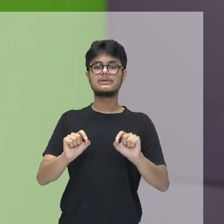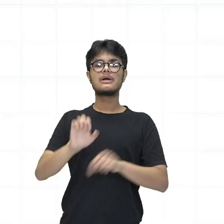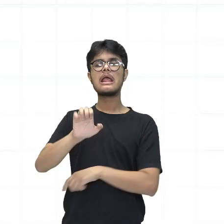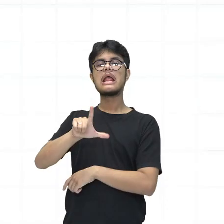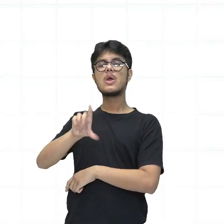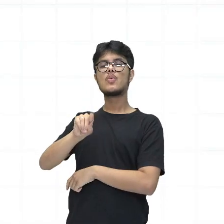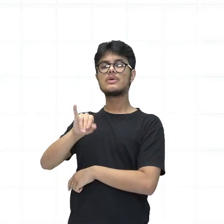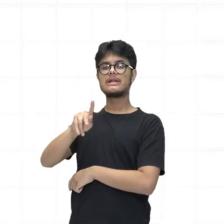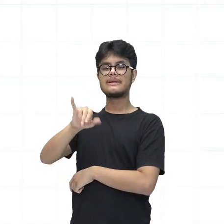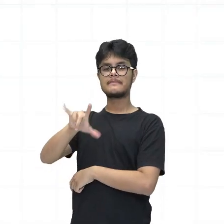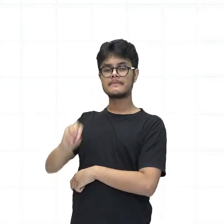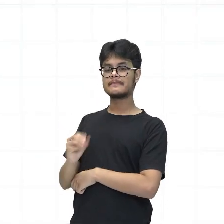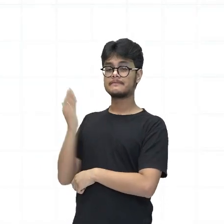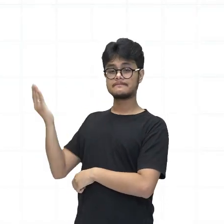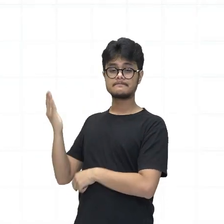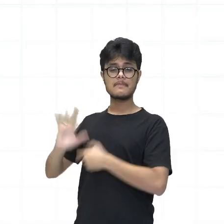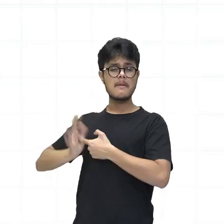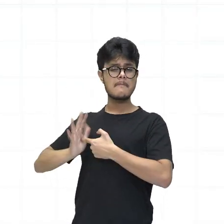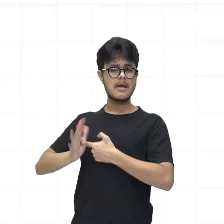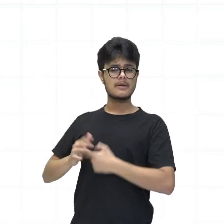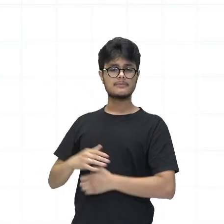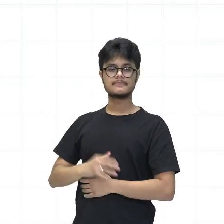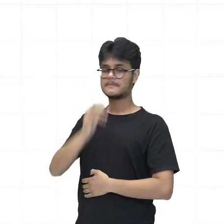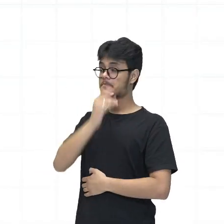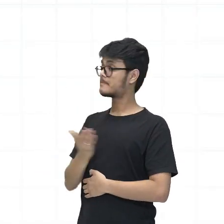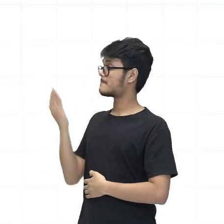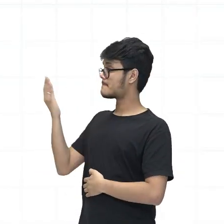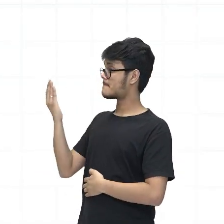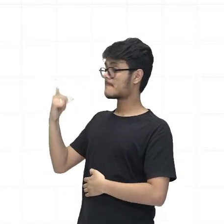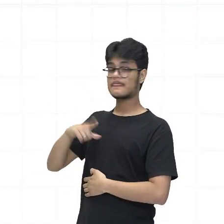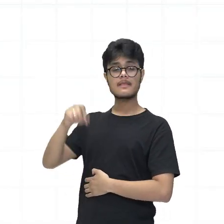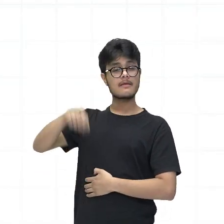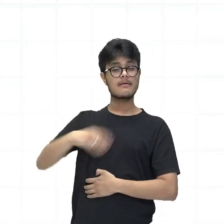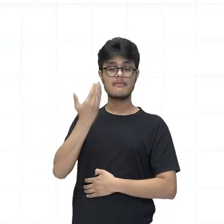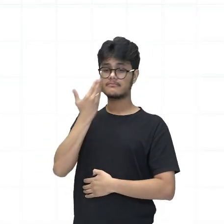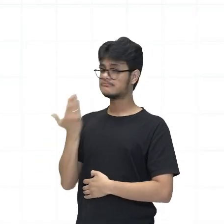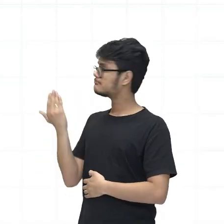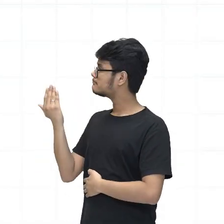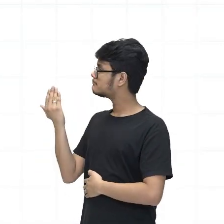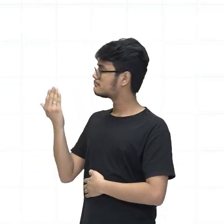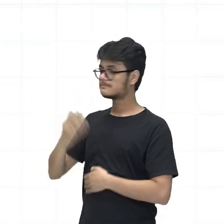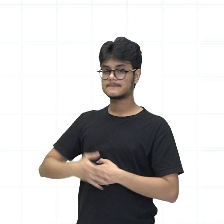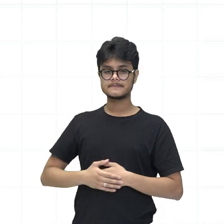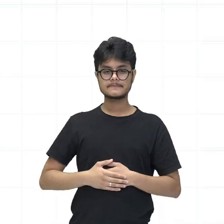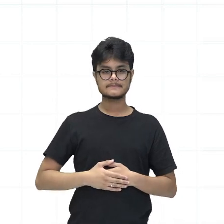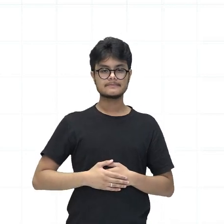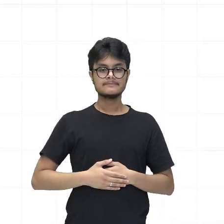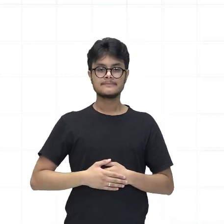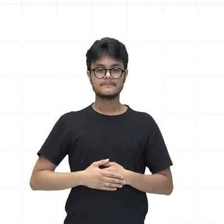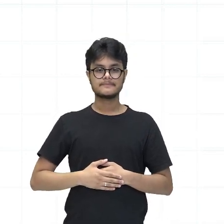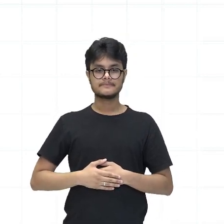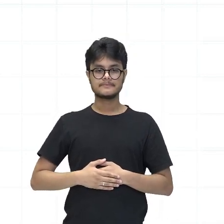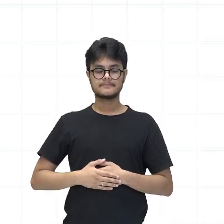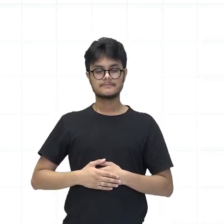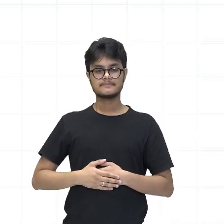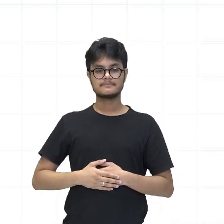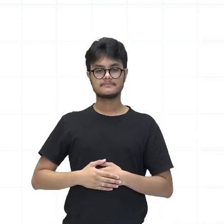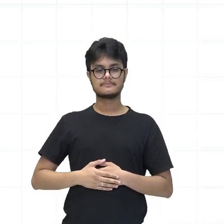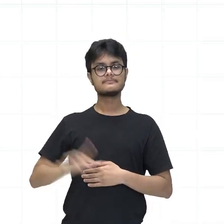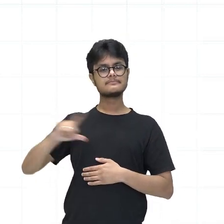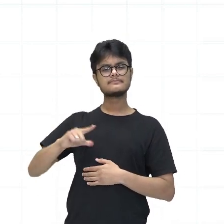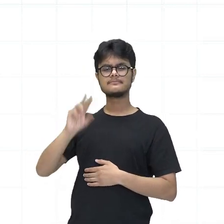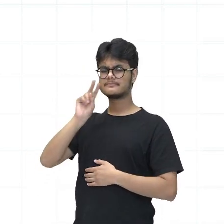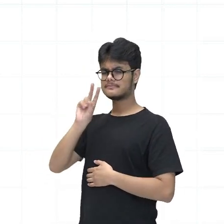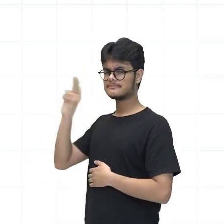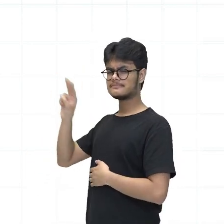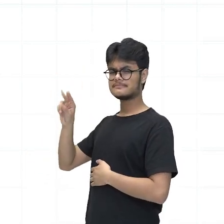eolípila, né? Ou a máquina térmica de Heron. Tá? Então, vejam aí que essas primeiras, vocês estão